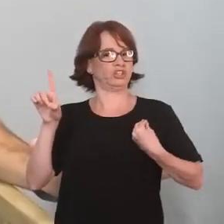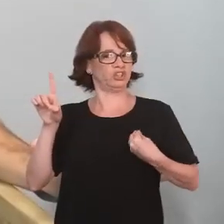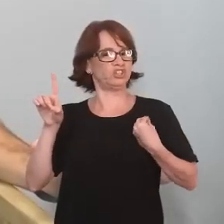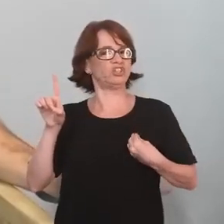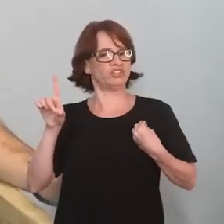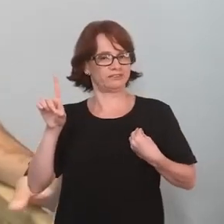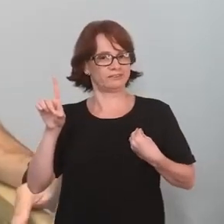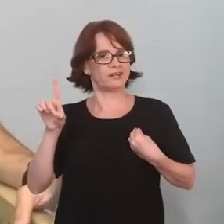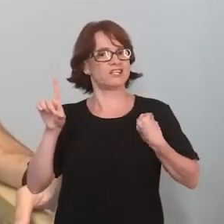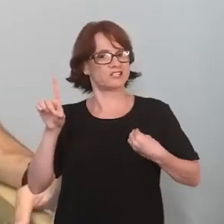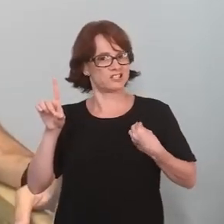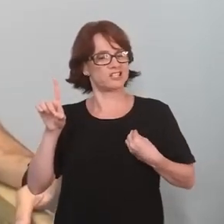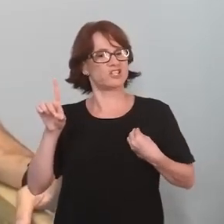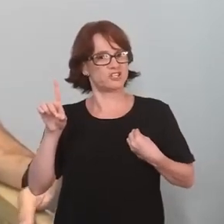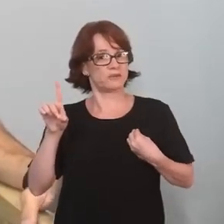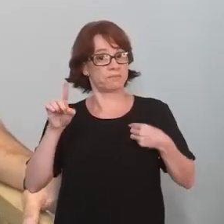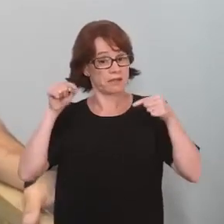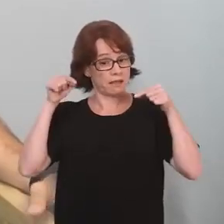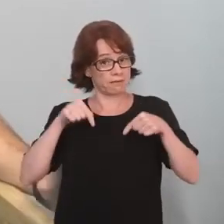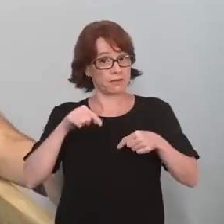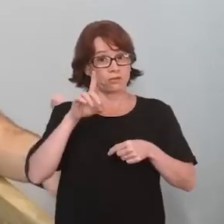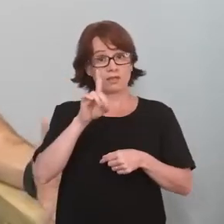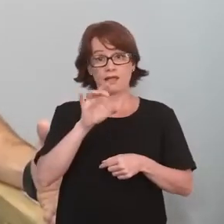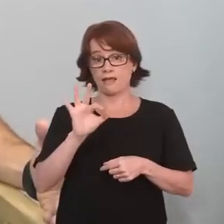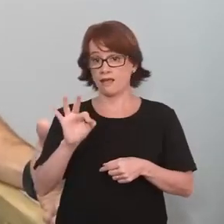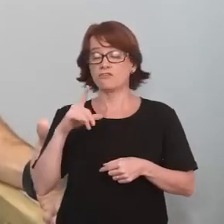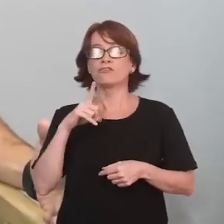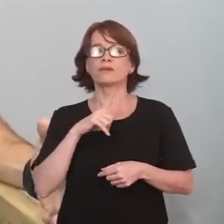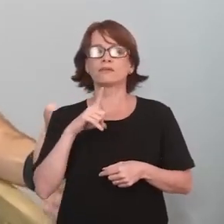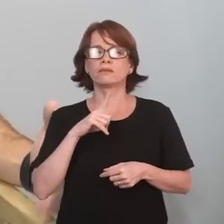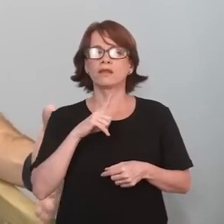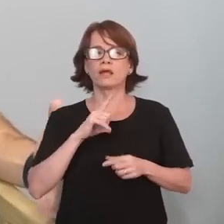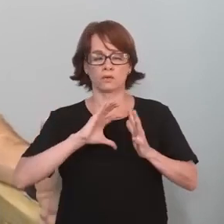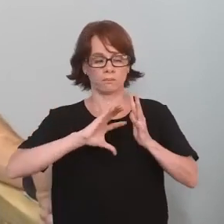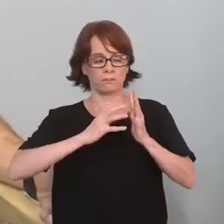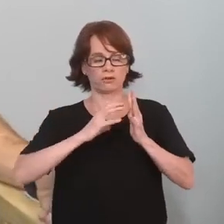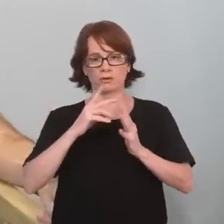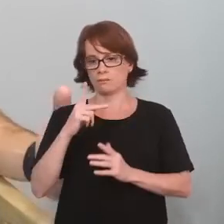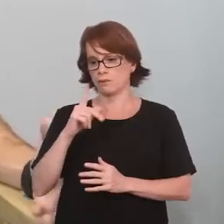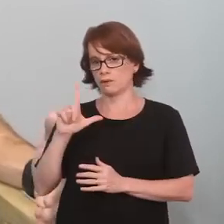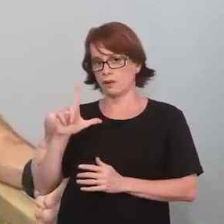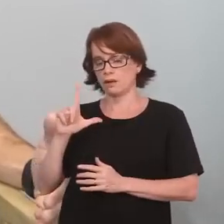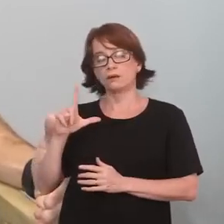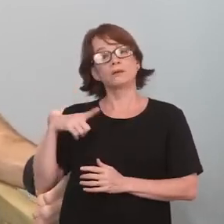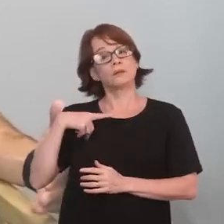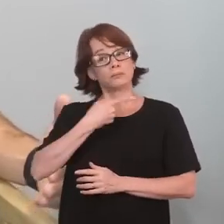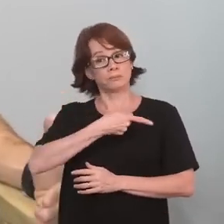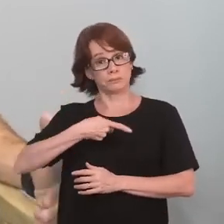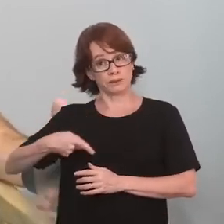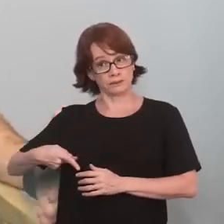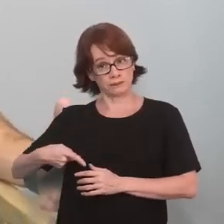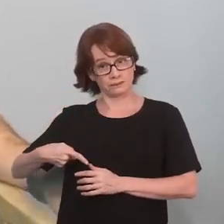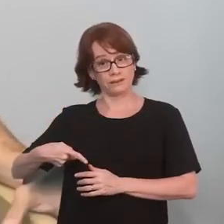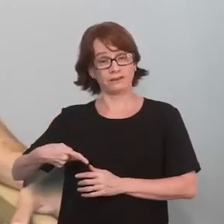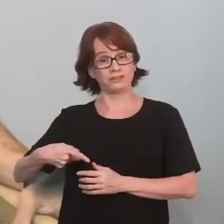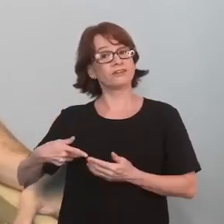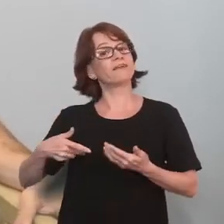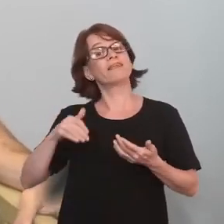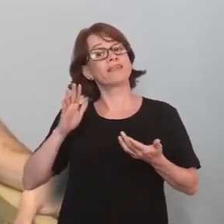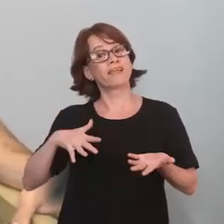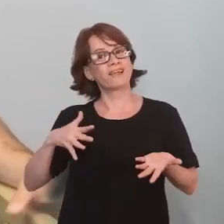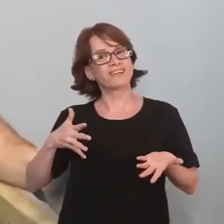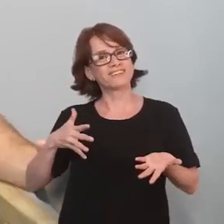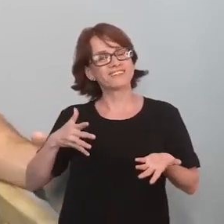que existe. E aqui no Distrito Federal, a gente tem o Partido Liberal, do DF, que é presidido pela deputada mais votada do